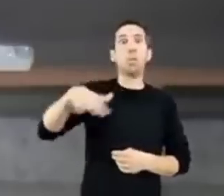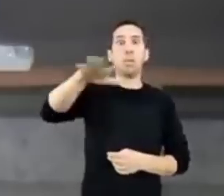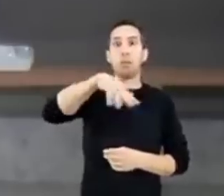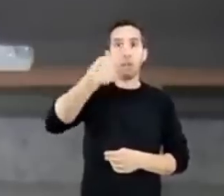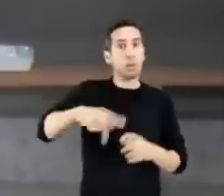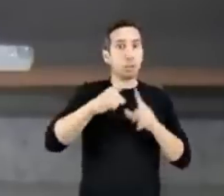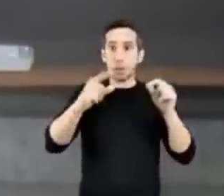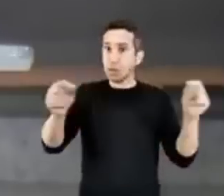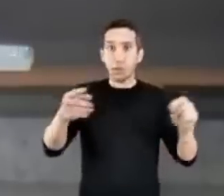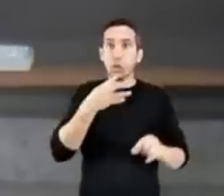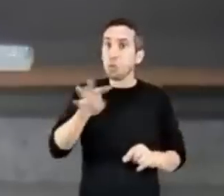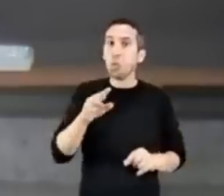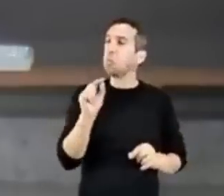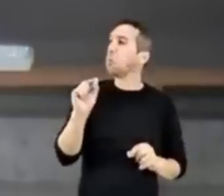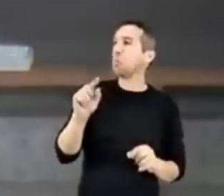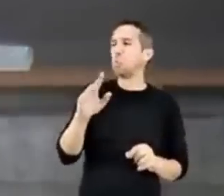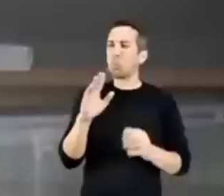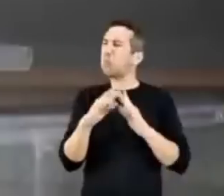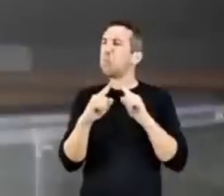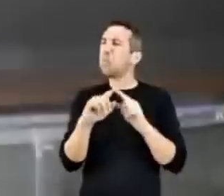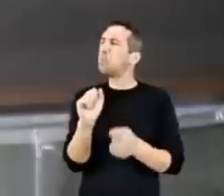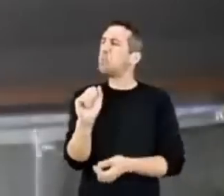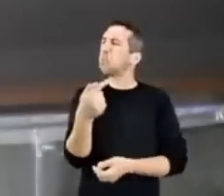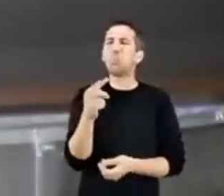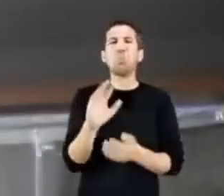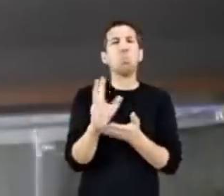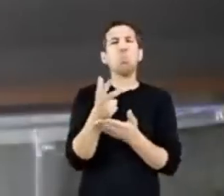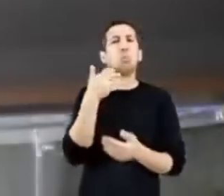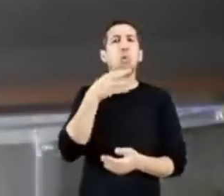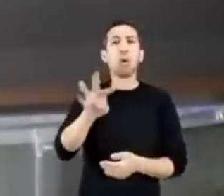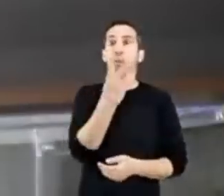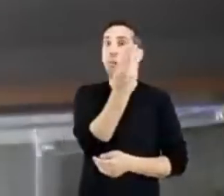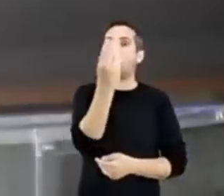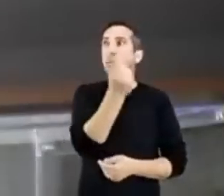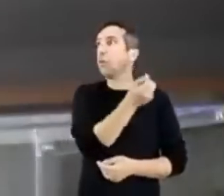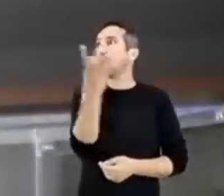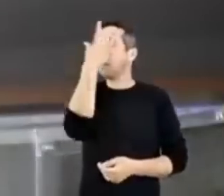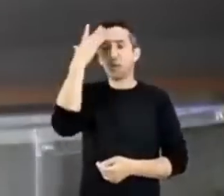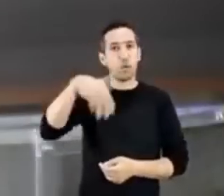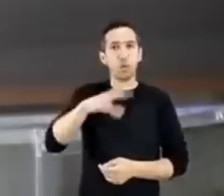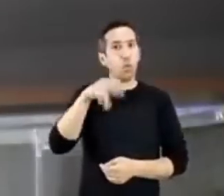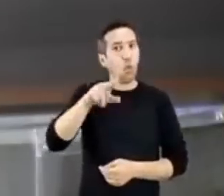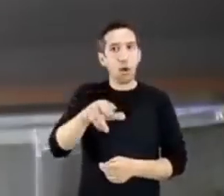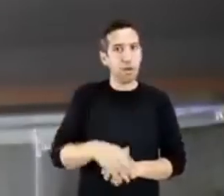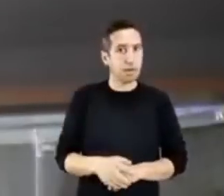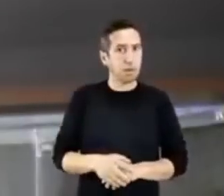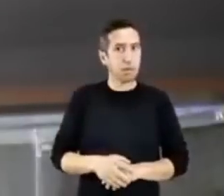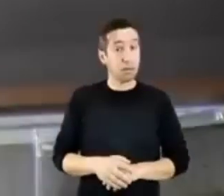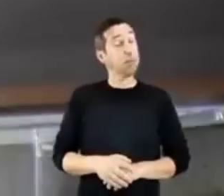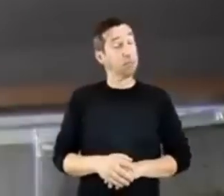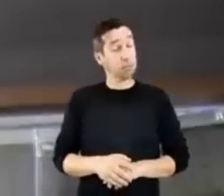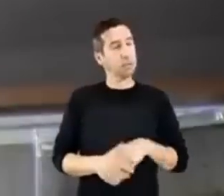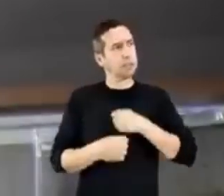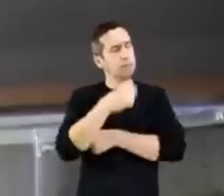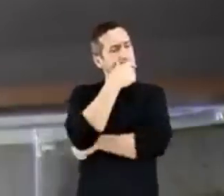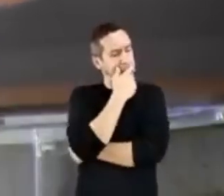Adventista muita gente nunca ouviu falar dos 10 mandamentos muita gente eu vou falar da volta de Cristo EA gente para um pouquinho dá uma olhada e diz